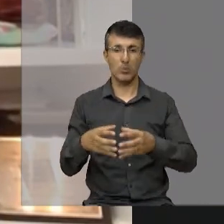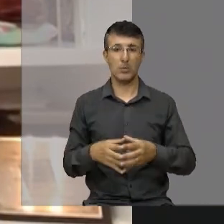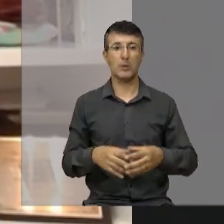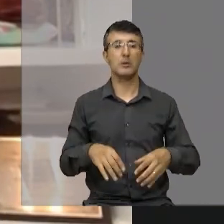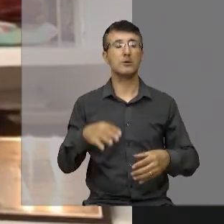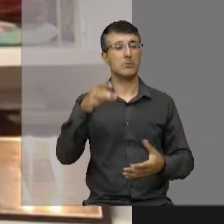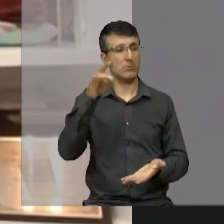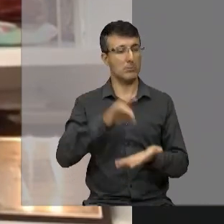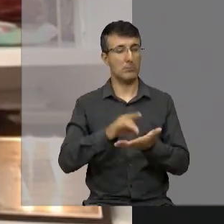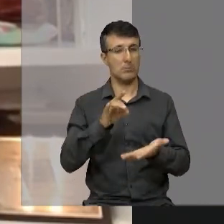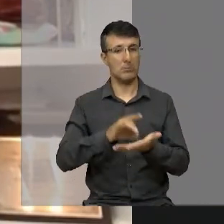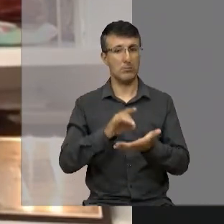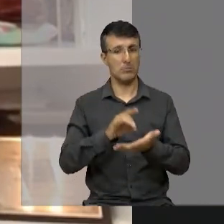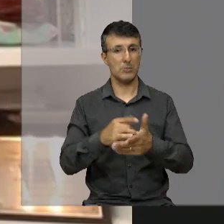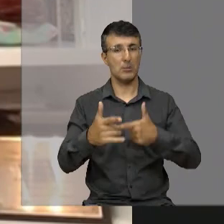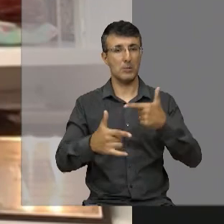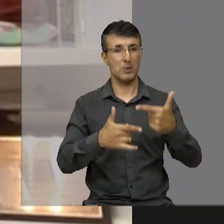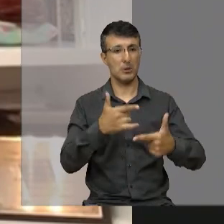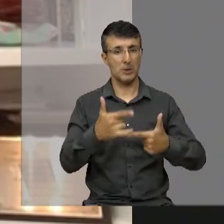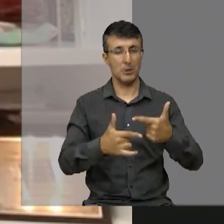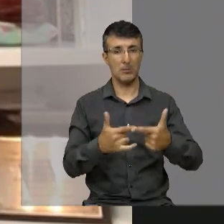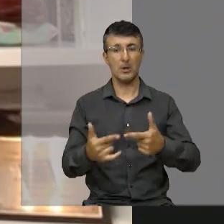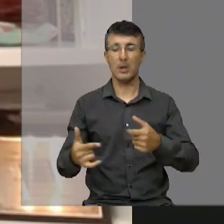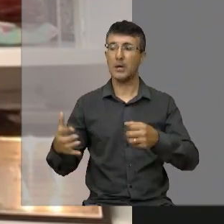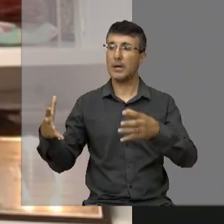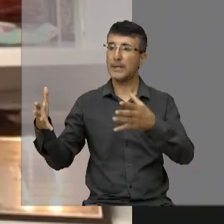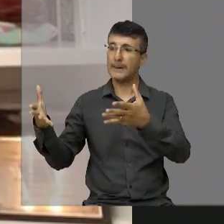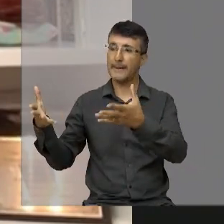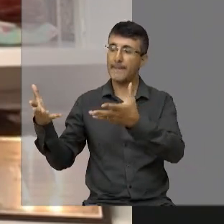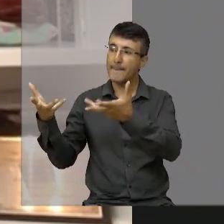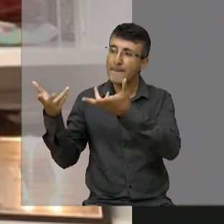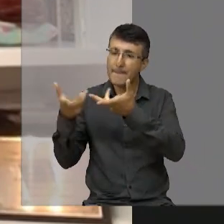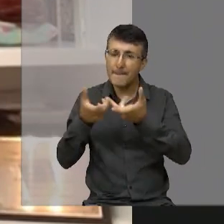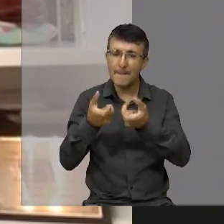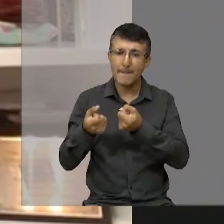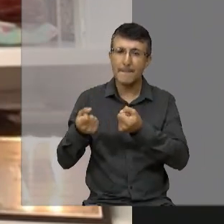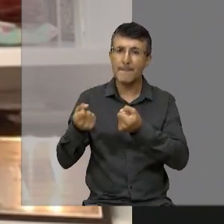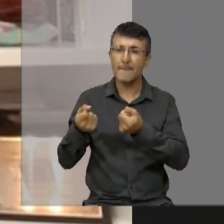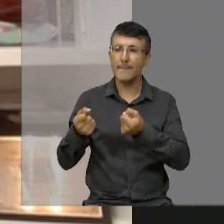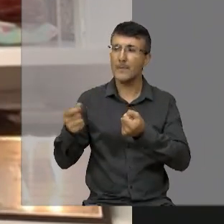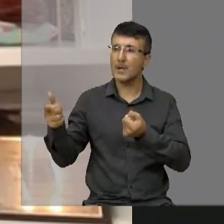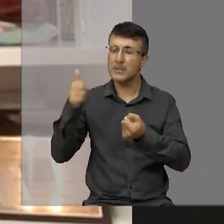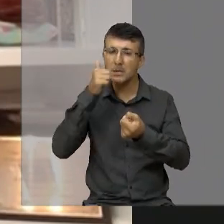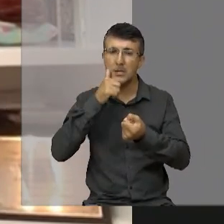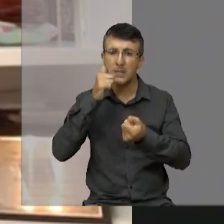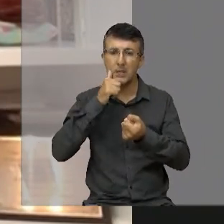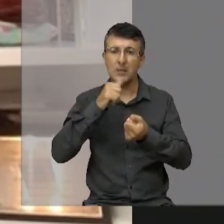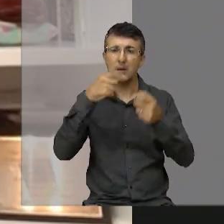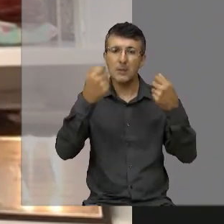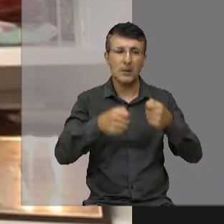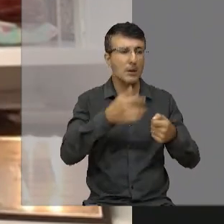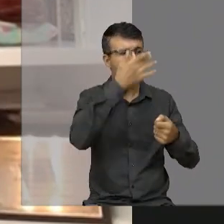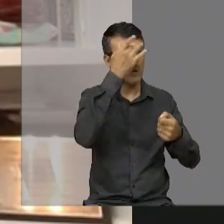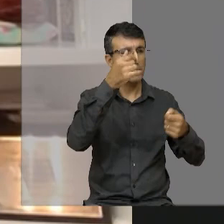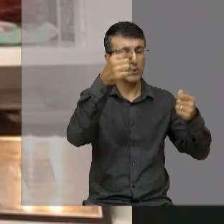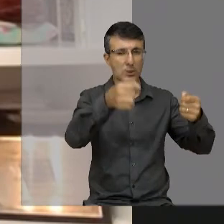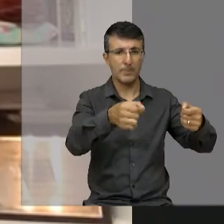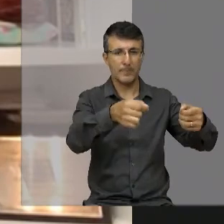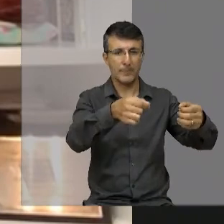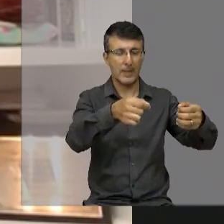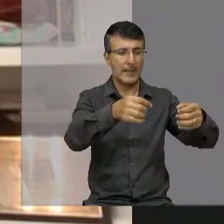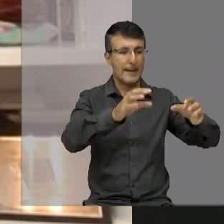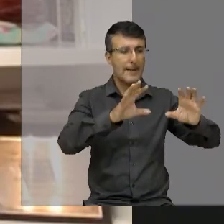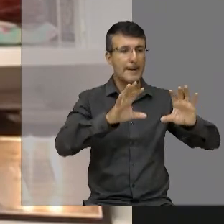realmente atue e realmente acolha, a gente precisa de pessoas ali dentro que estejam preparadas para fazer esse tipo de